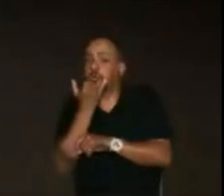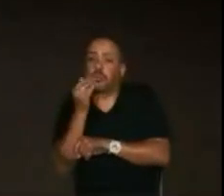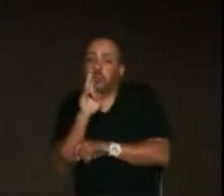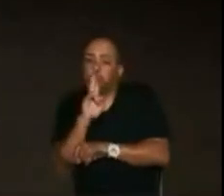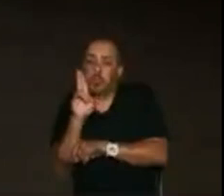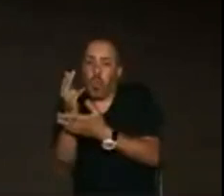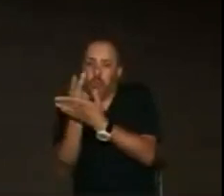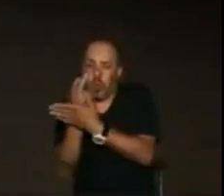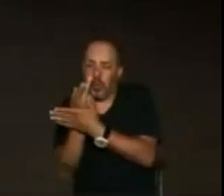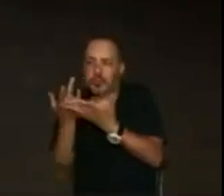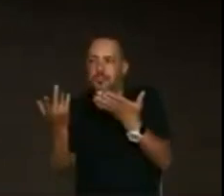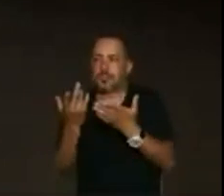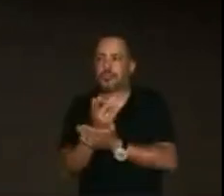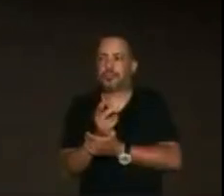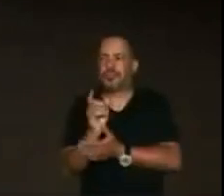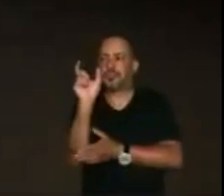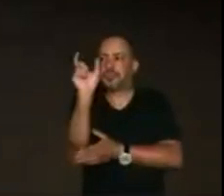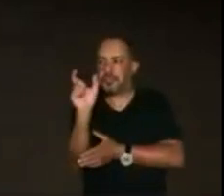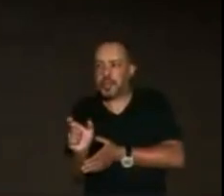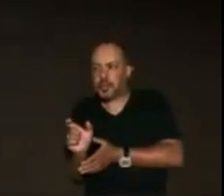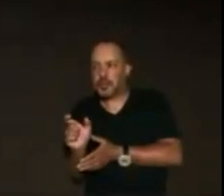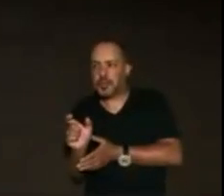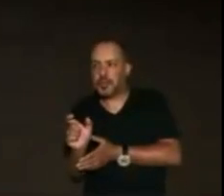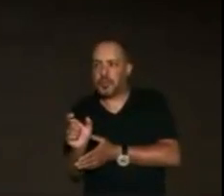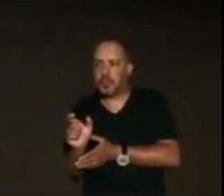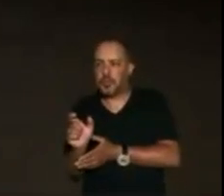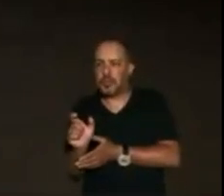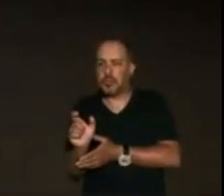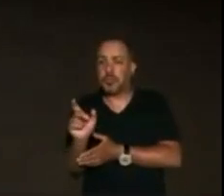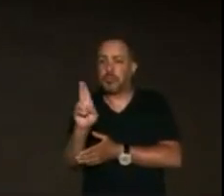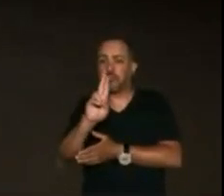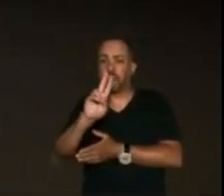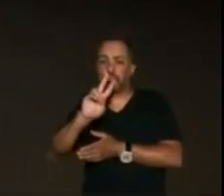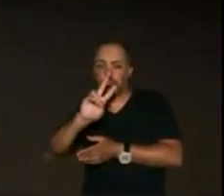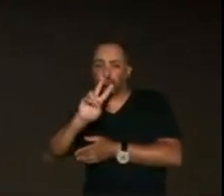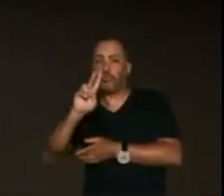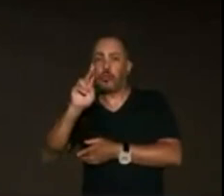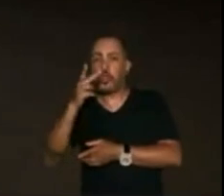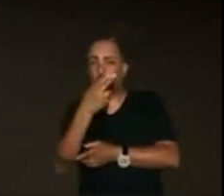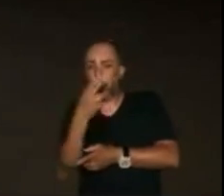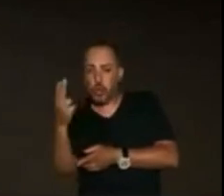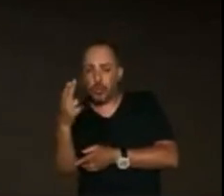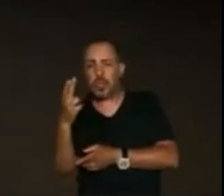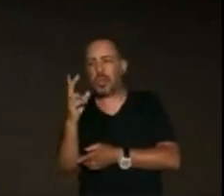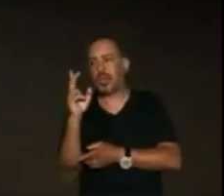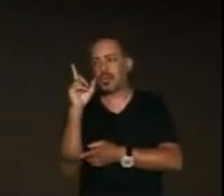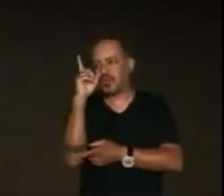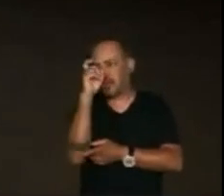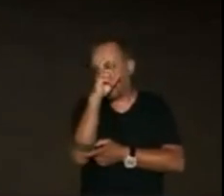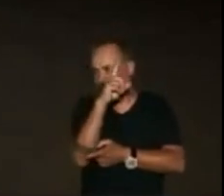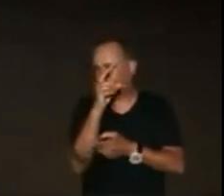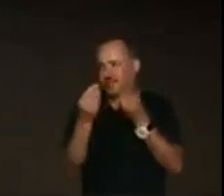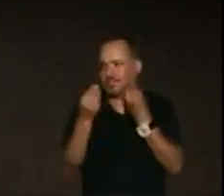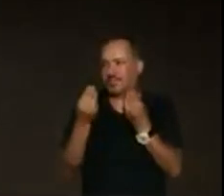perdoe, mas também a pessoa que tem o sobrenome de Ovorusco ou Rovorusco, ela sabe que uma hora ou outra a pessoa vai errar o nome dela, então também já